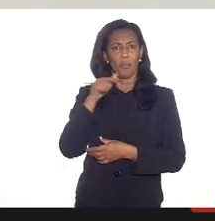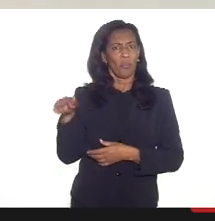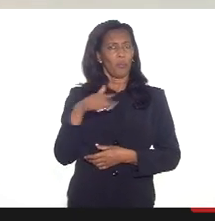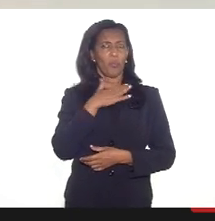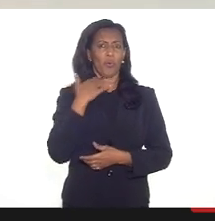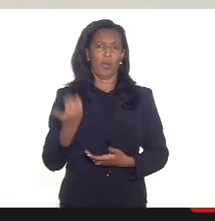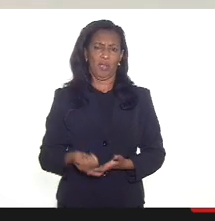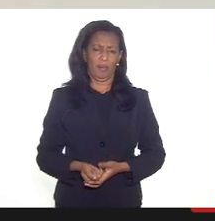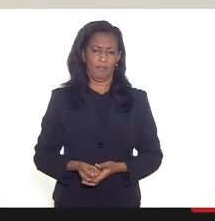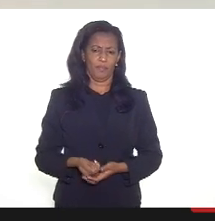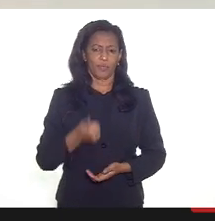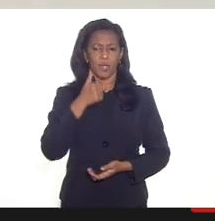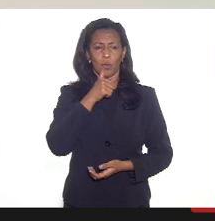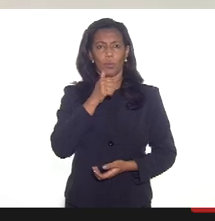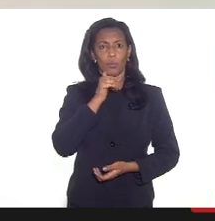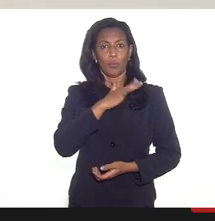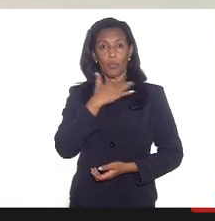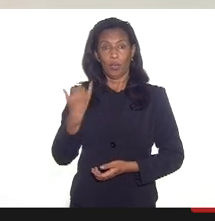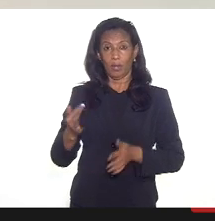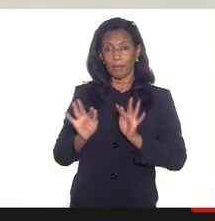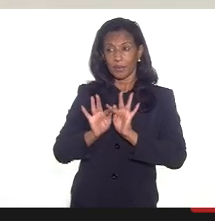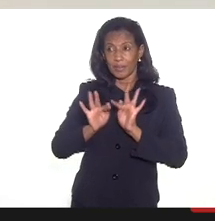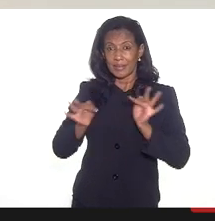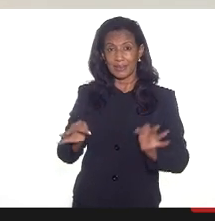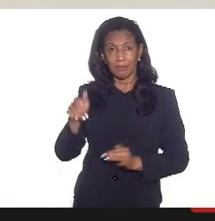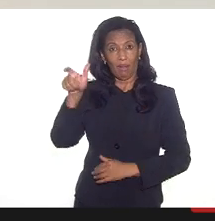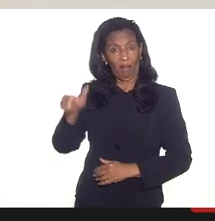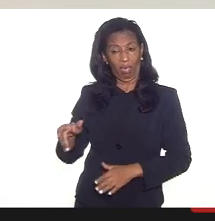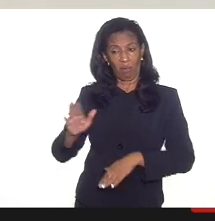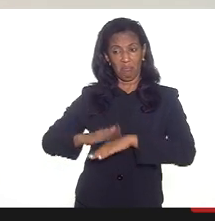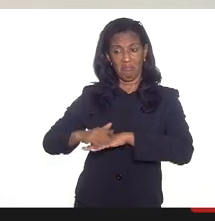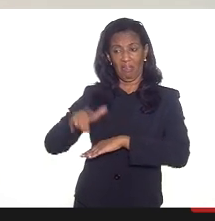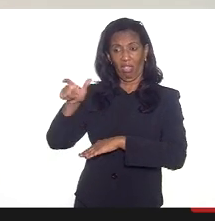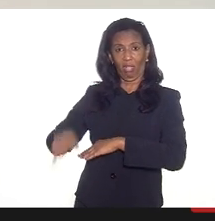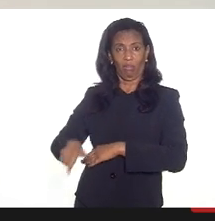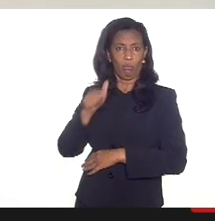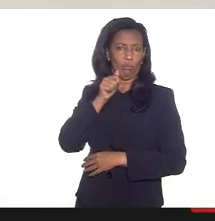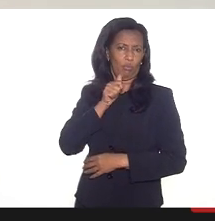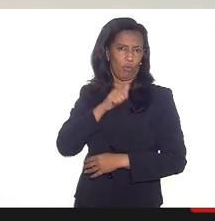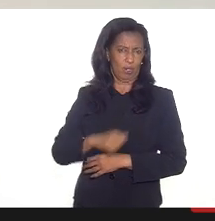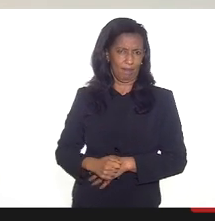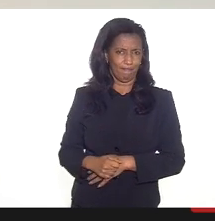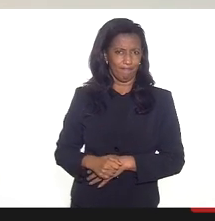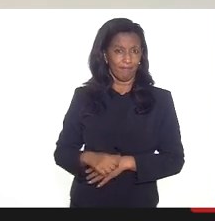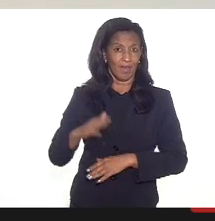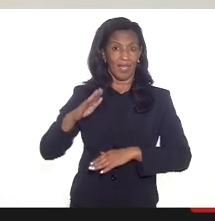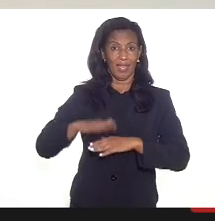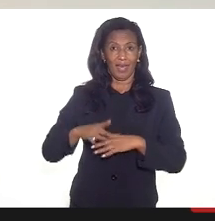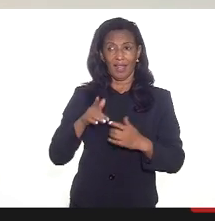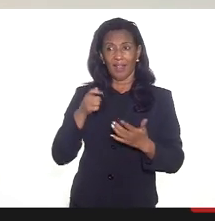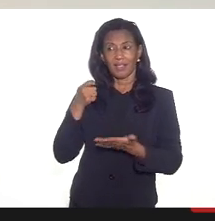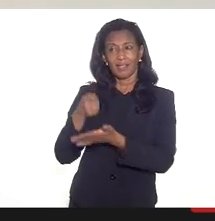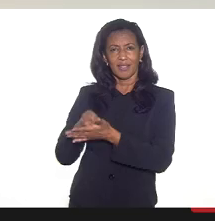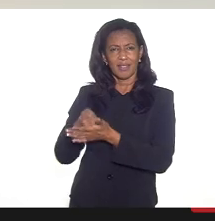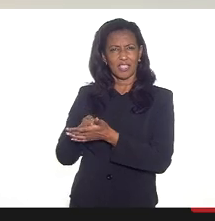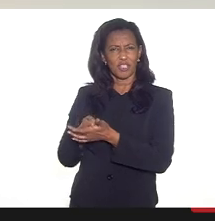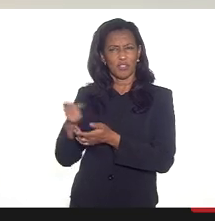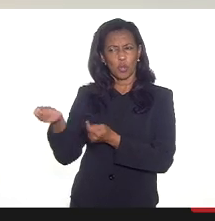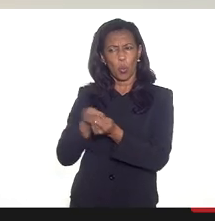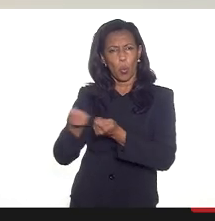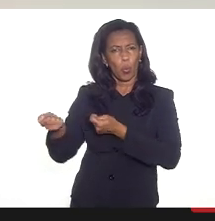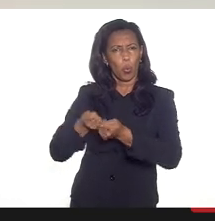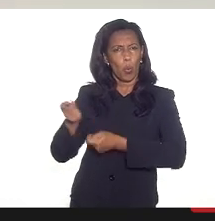morrerem. Mulheres morrerem pelo simples fato de serem mulheres. É a tentativa máxima de controle da